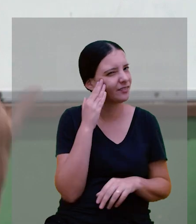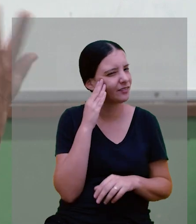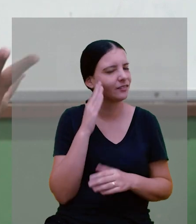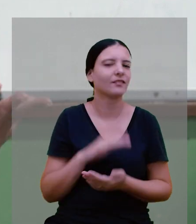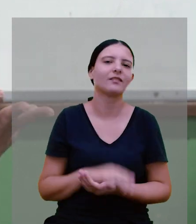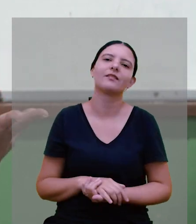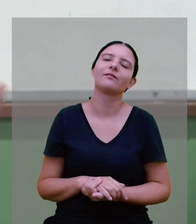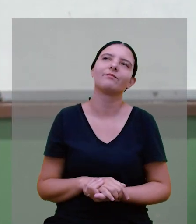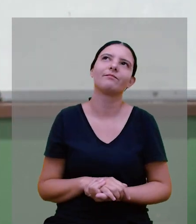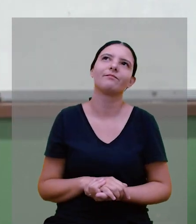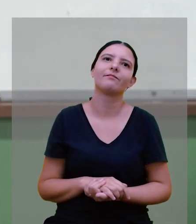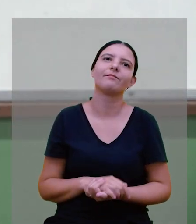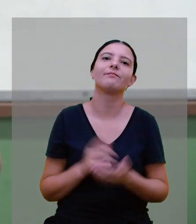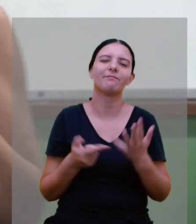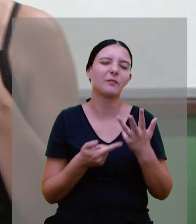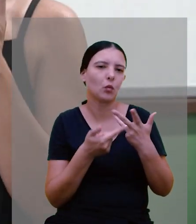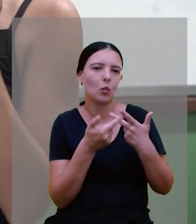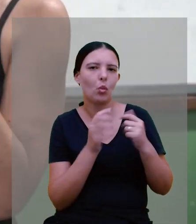Em todos os sentidos.